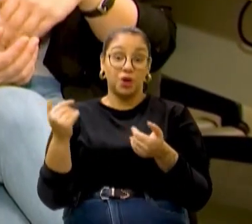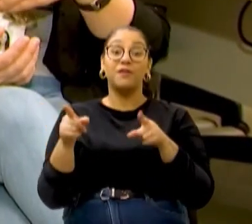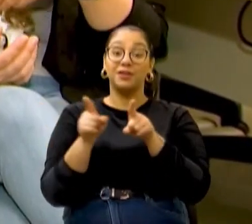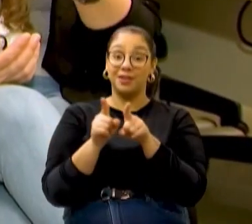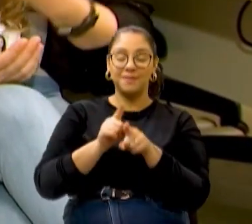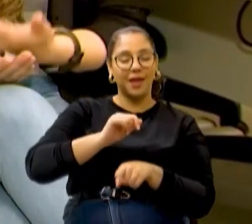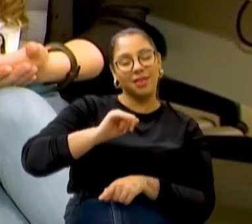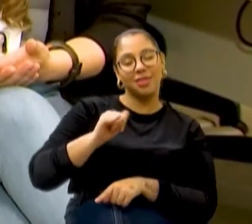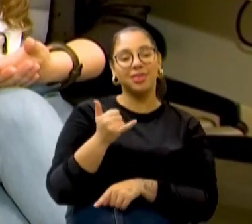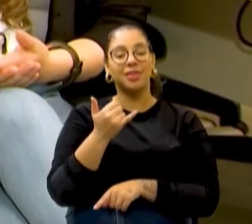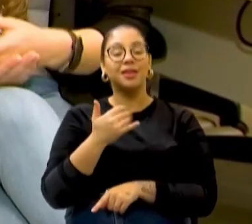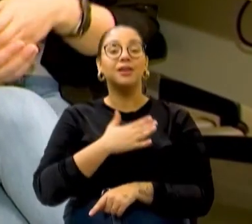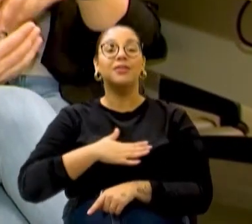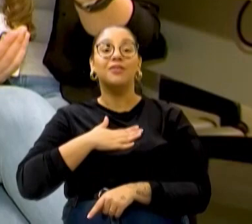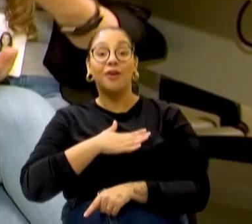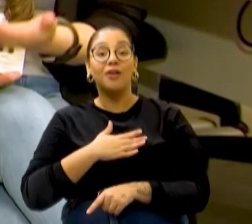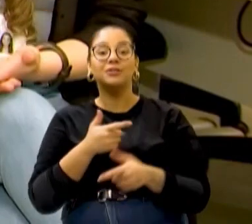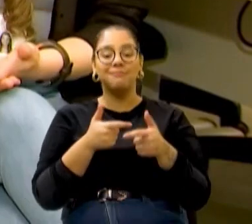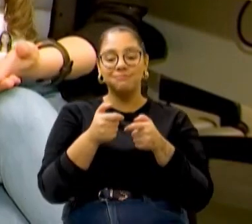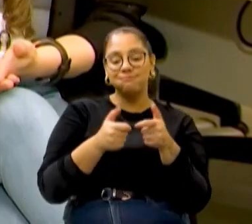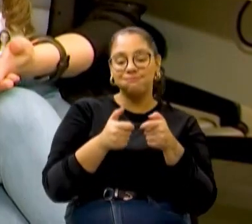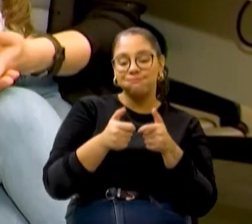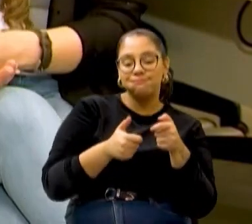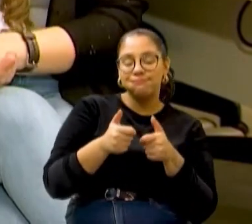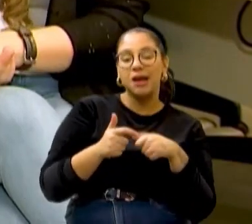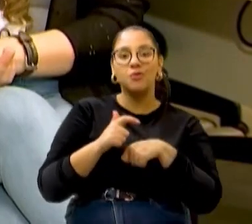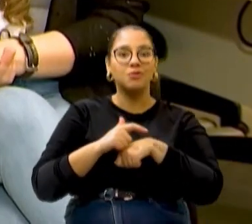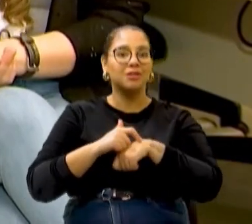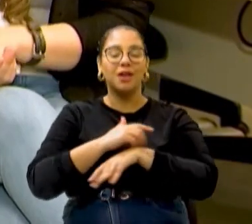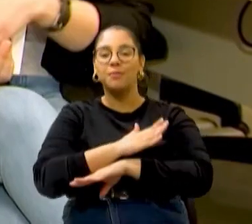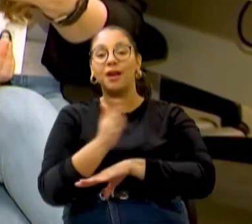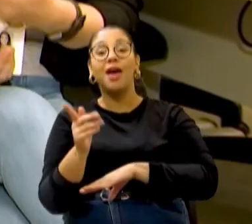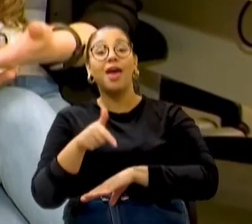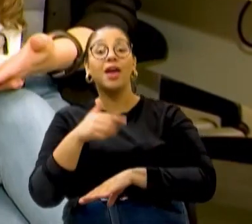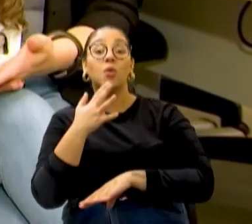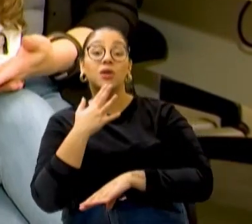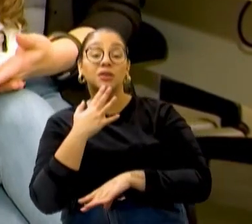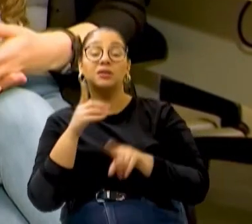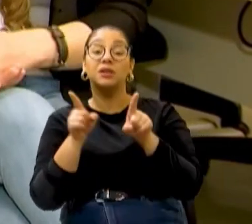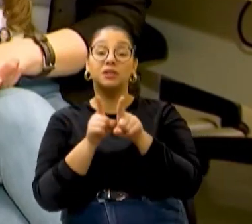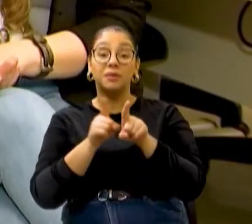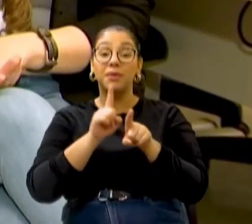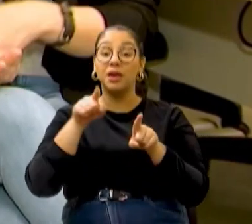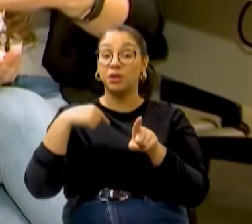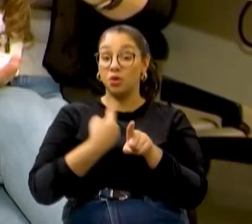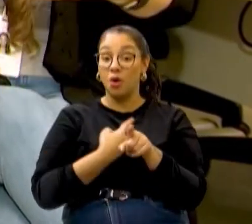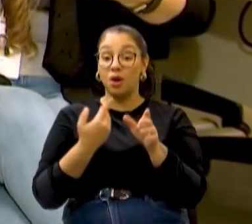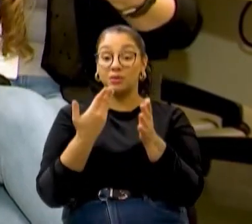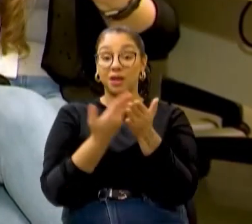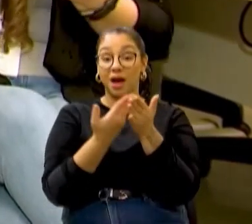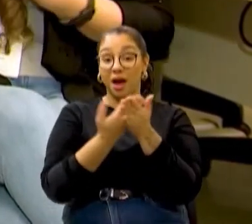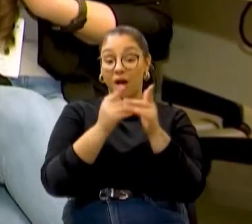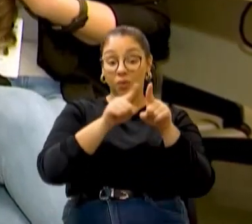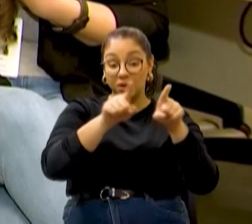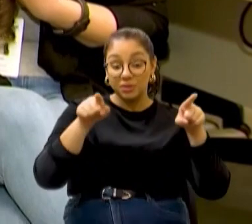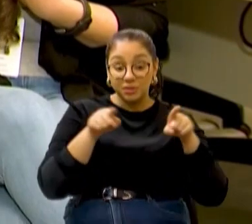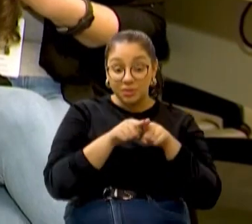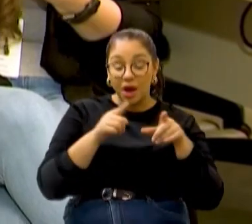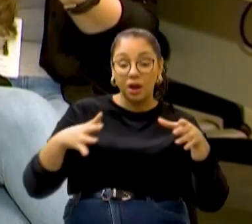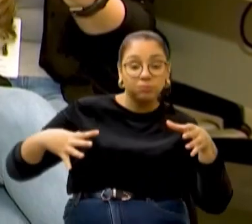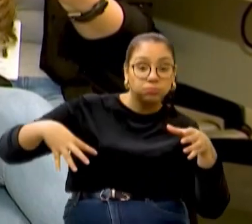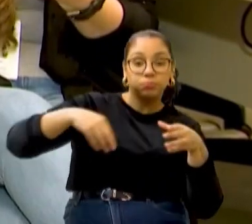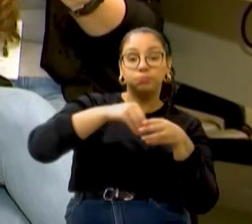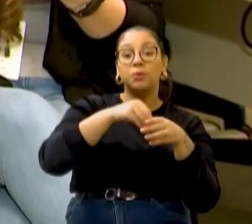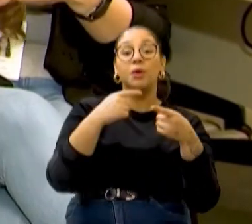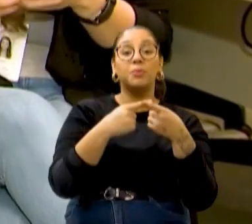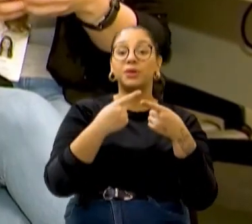é algo que os nossos jovens também curtem eles estão jogando o tempo todo então é importante que a gente conheça e que na medida do possível a gente também traga para sala